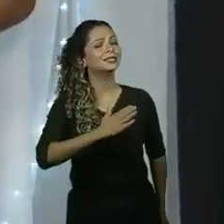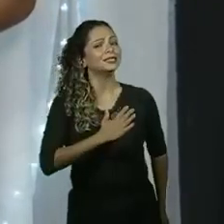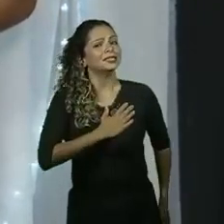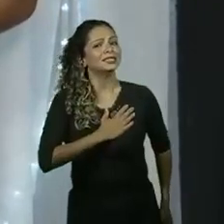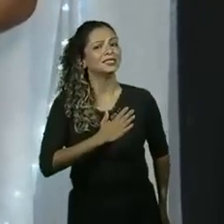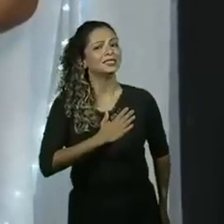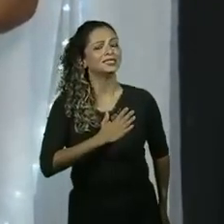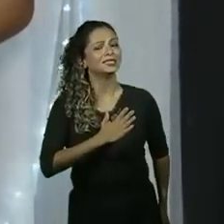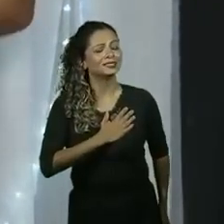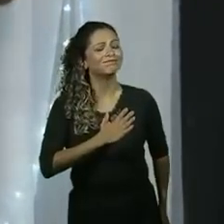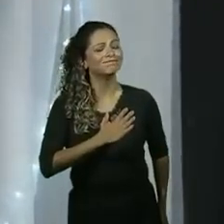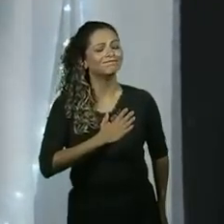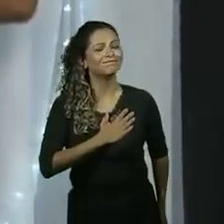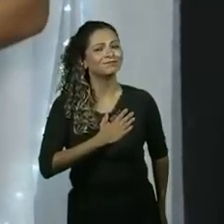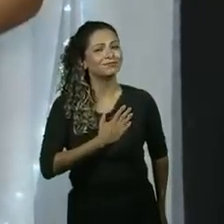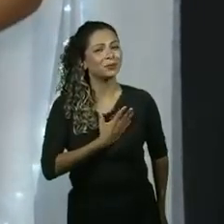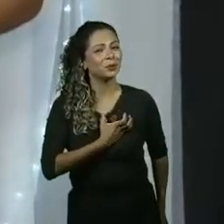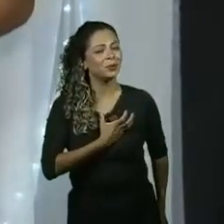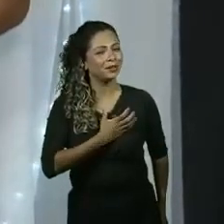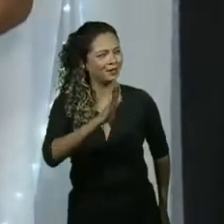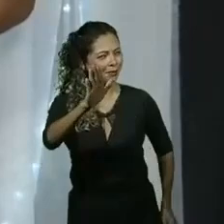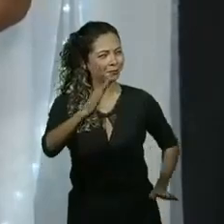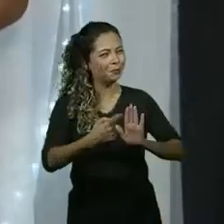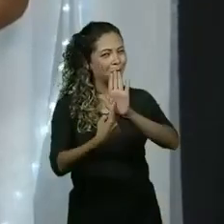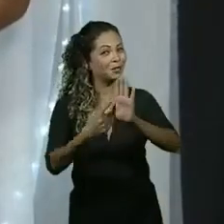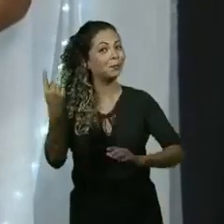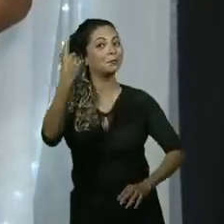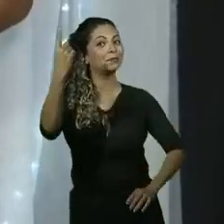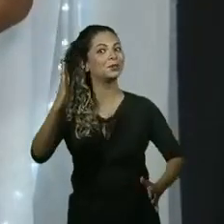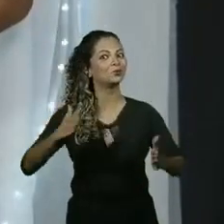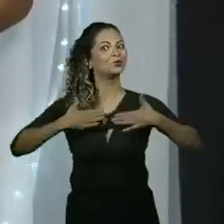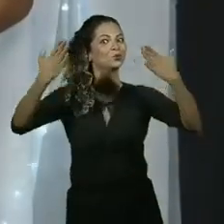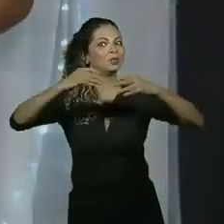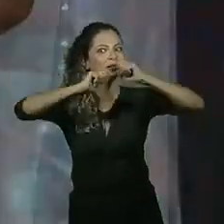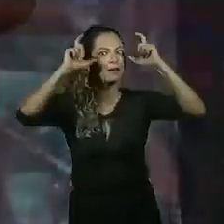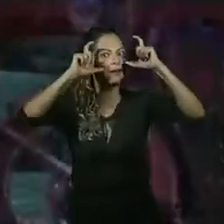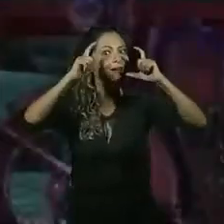que vem aí a primeira surpresa.